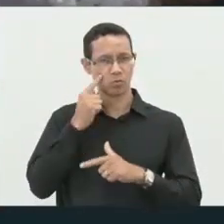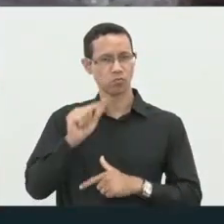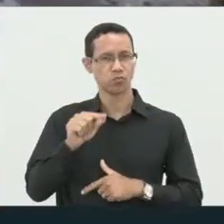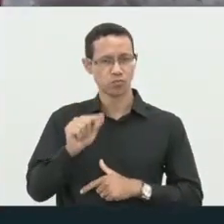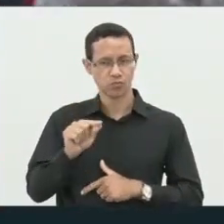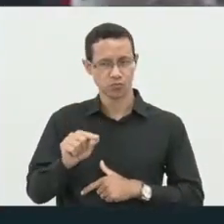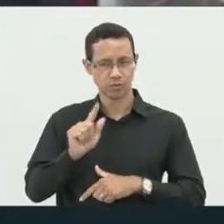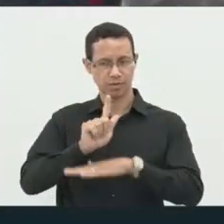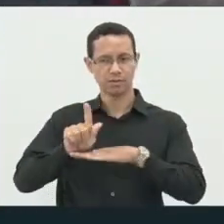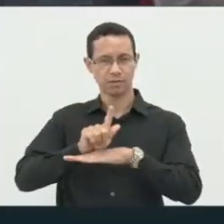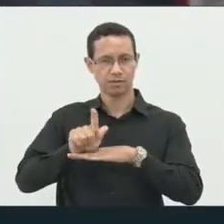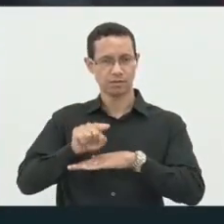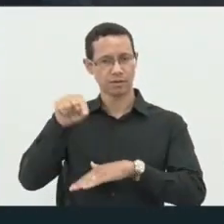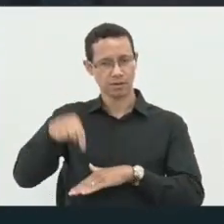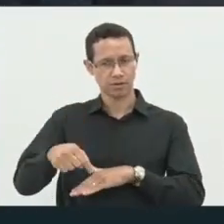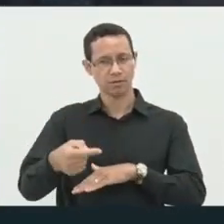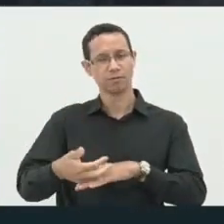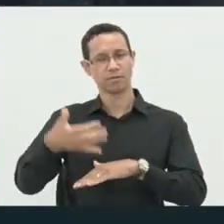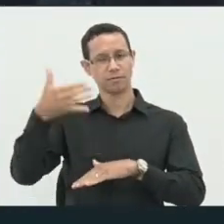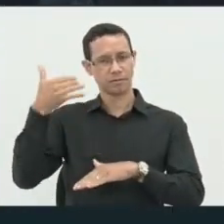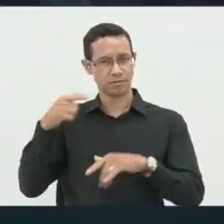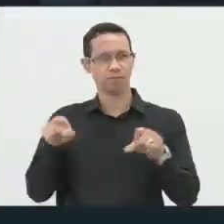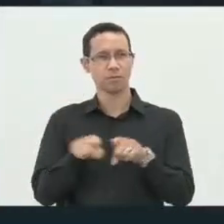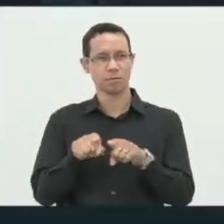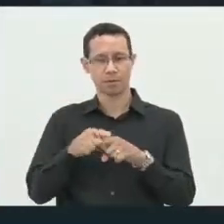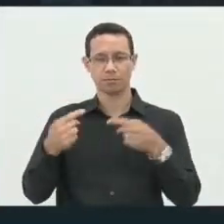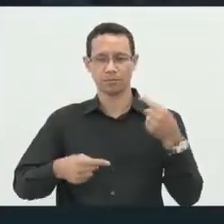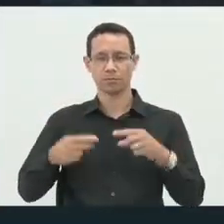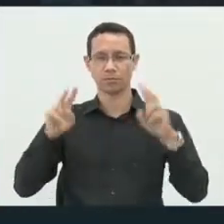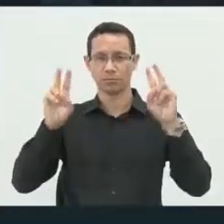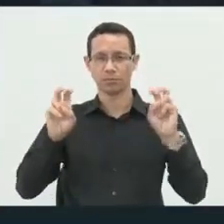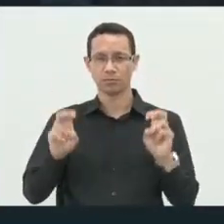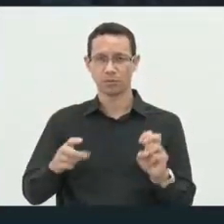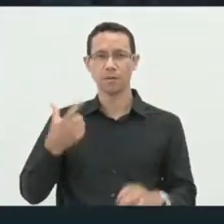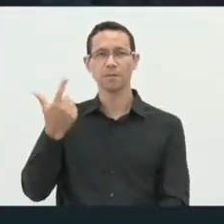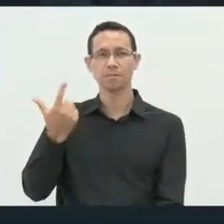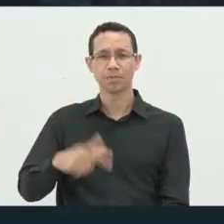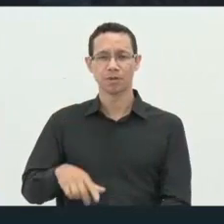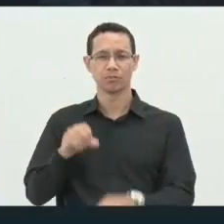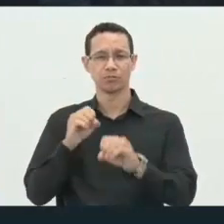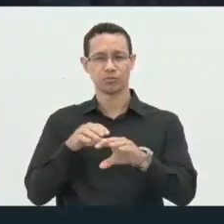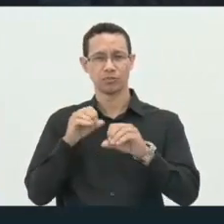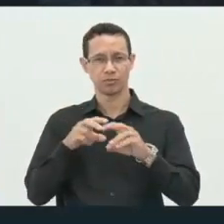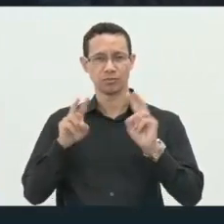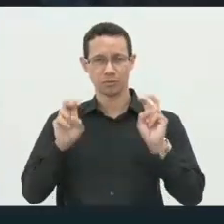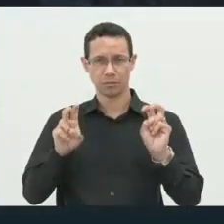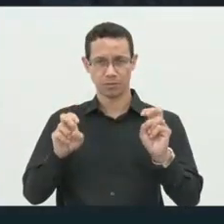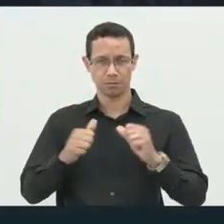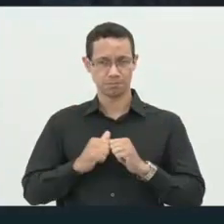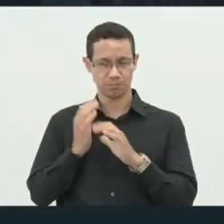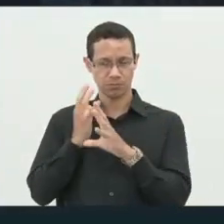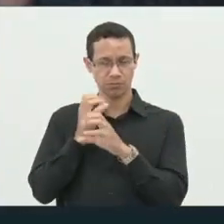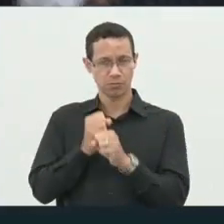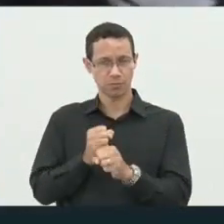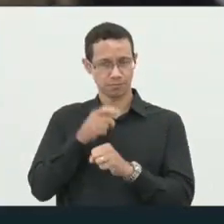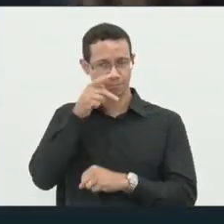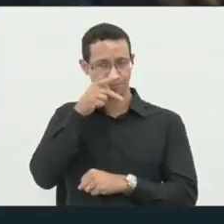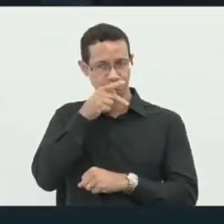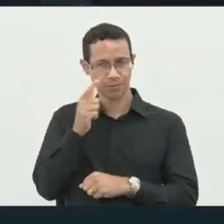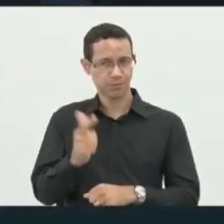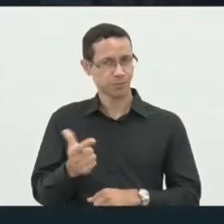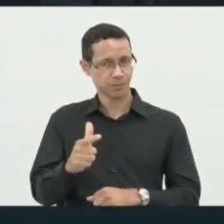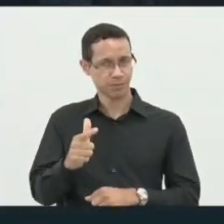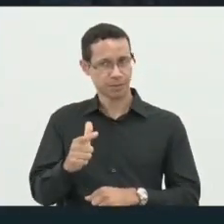eram críticas as gestões anteriores Foi muito debatido esse tema Além da questão da educação por falta de córum parlamentado os vereadores